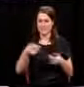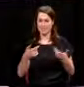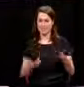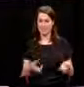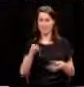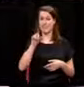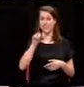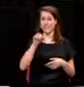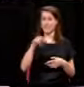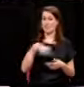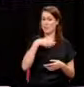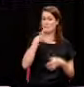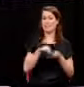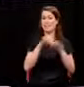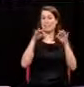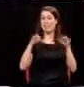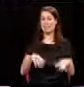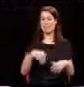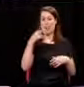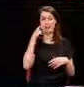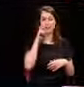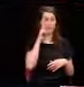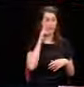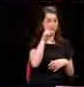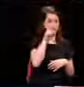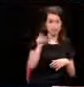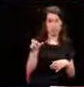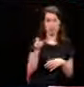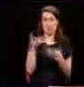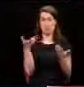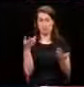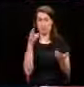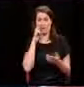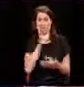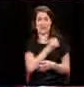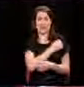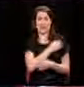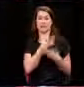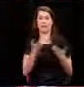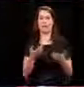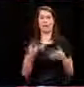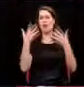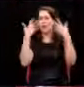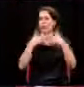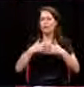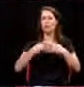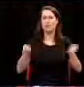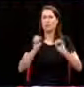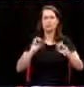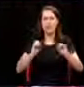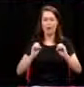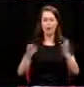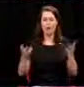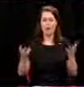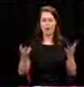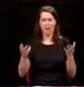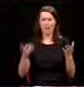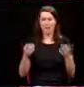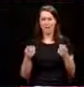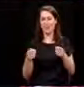nossos telespectadores, agradecer pela iniciativa que, não tenha dúvidas, vai de facto revolucionar ou